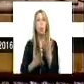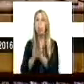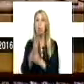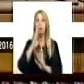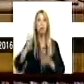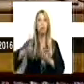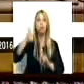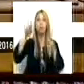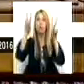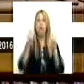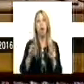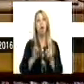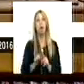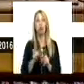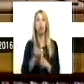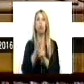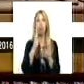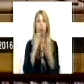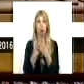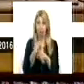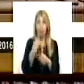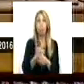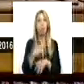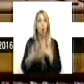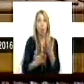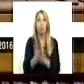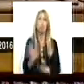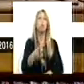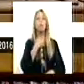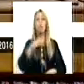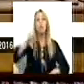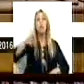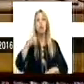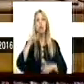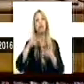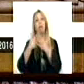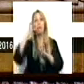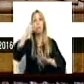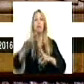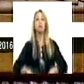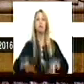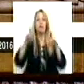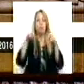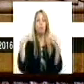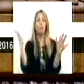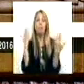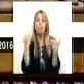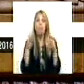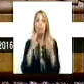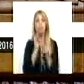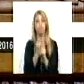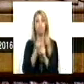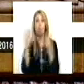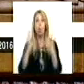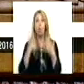do dia, porque continua também a sufocar o país e a comprometer o seu desenvolvimento. Ainda assim, é um orçamento que procura